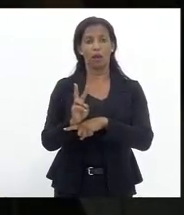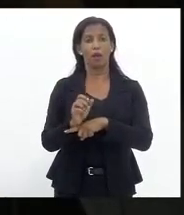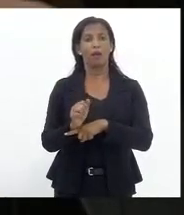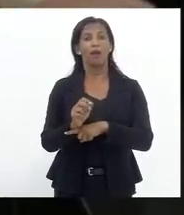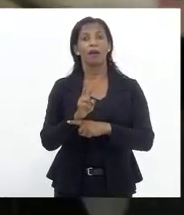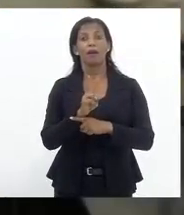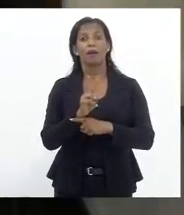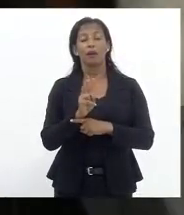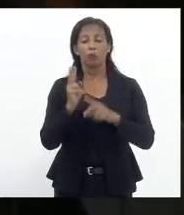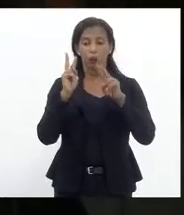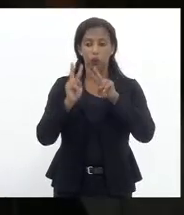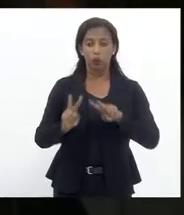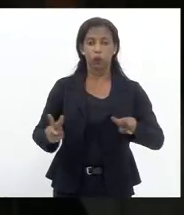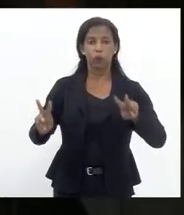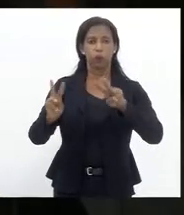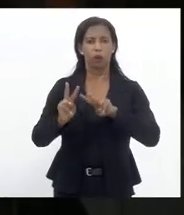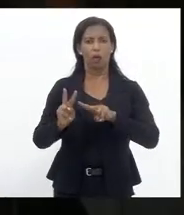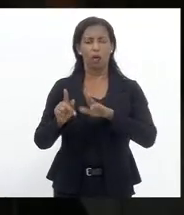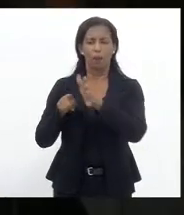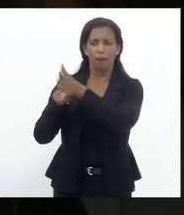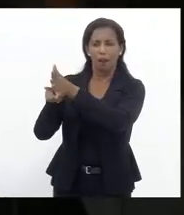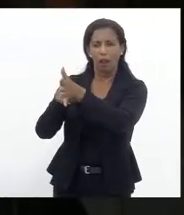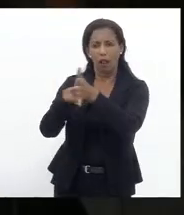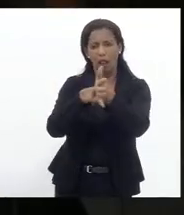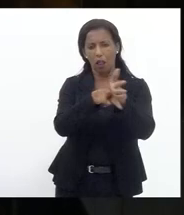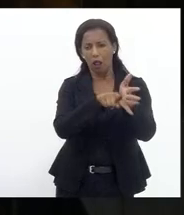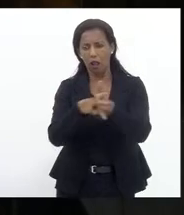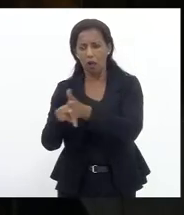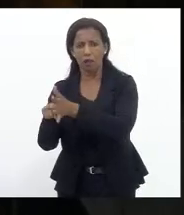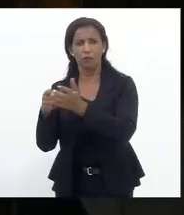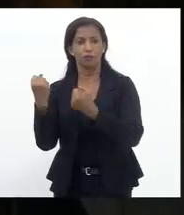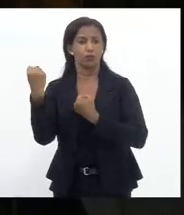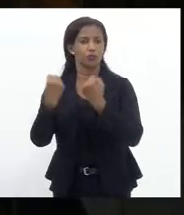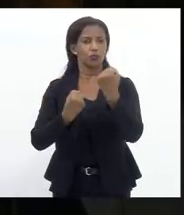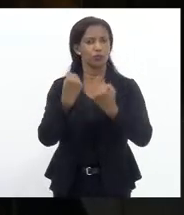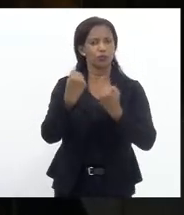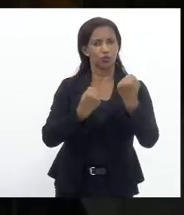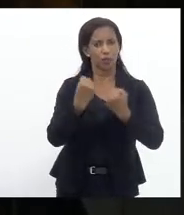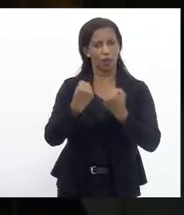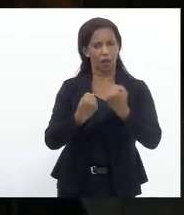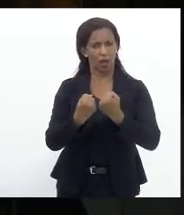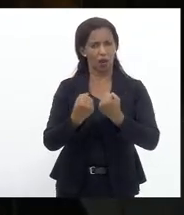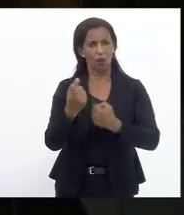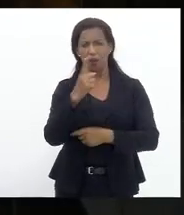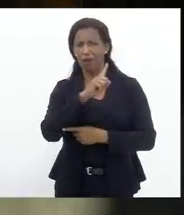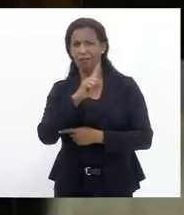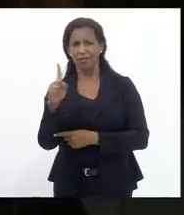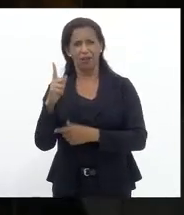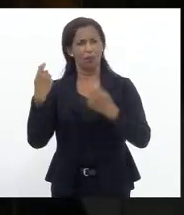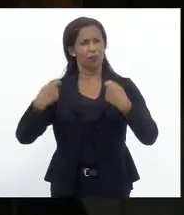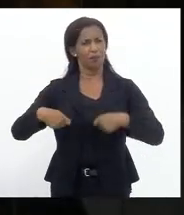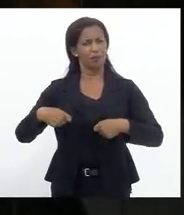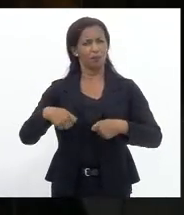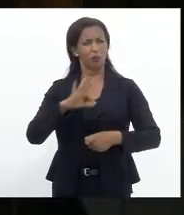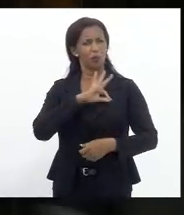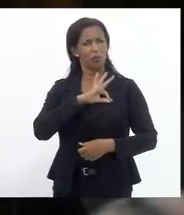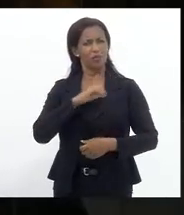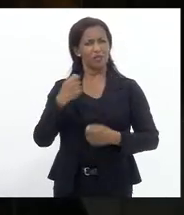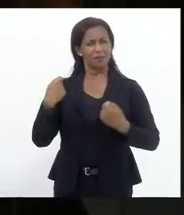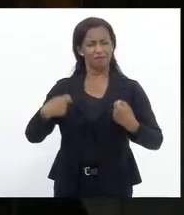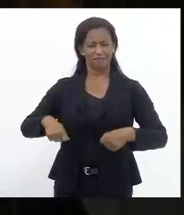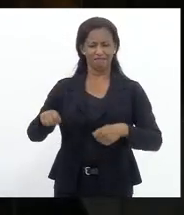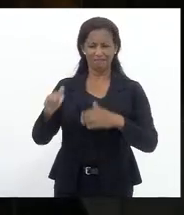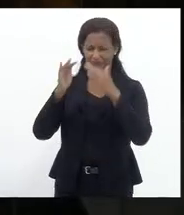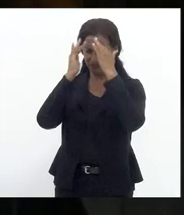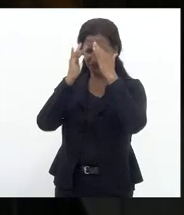visando a inspeção veicular e não o que deveria fazer a